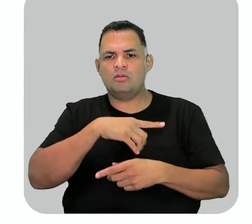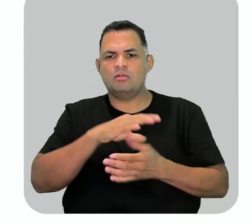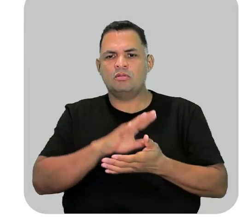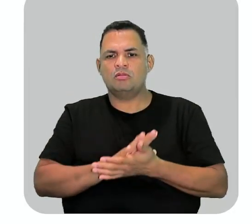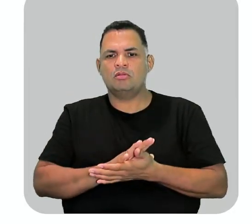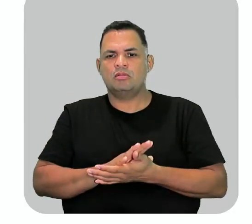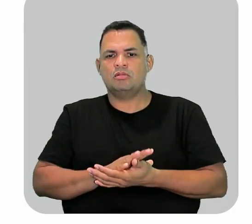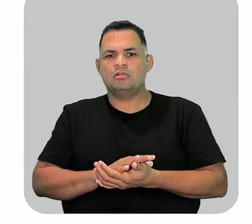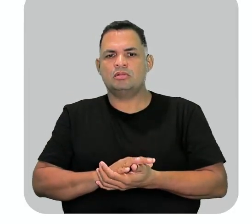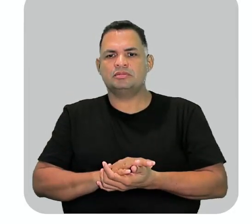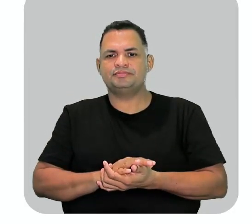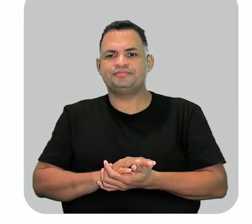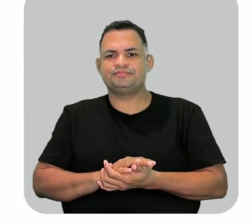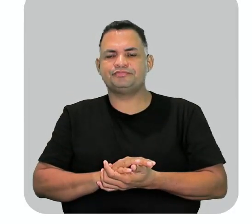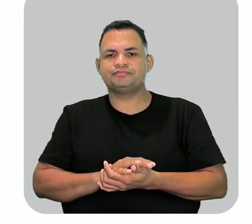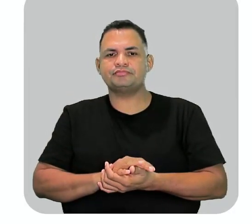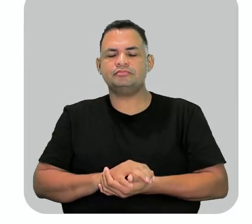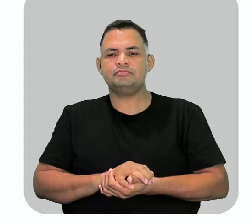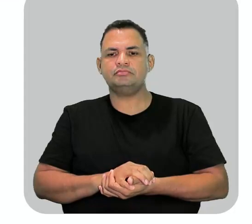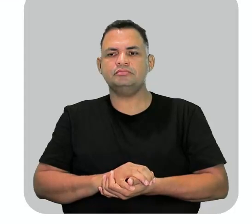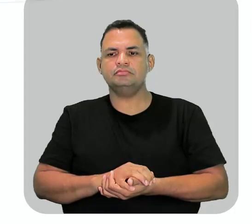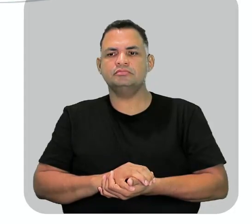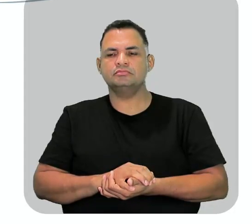a nossa cetona.